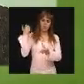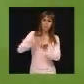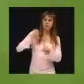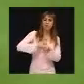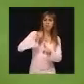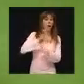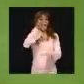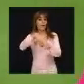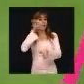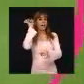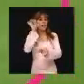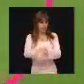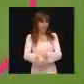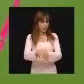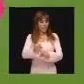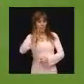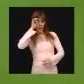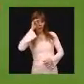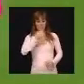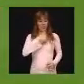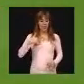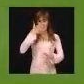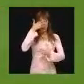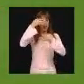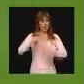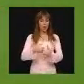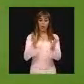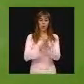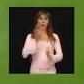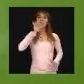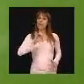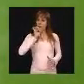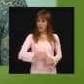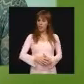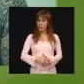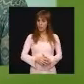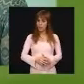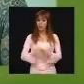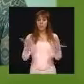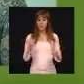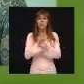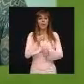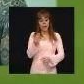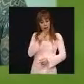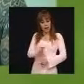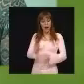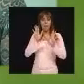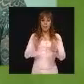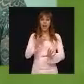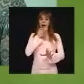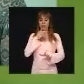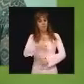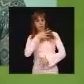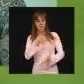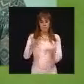lutamos. Votar sim, para respeitar a saúde e a dignidade de todas as mulheres. Porque as crianças devem ser